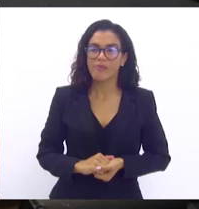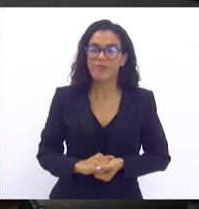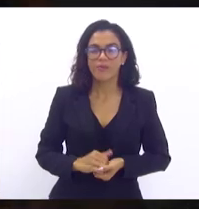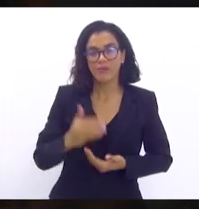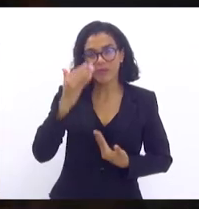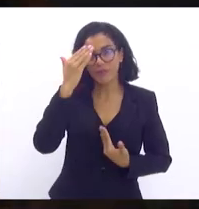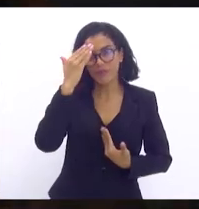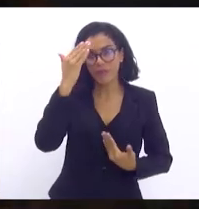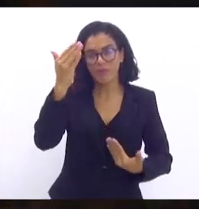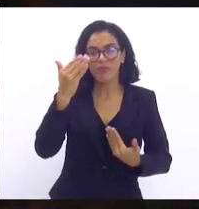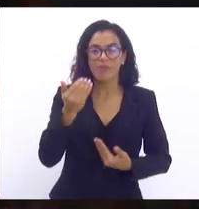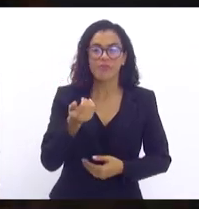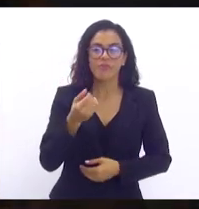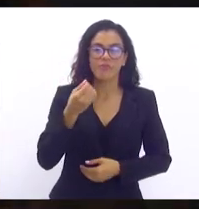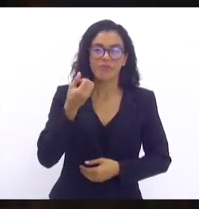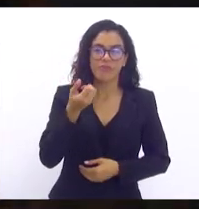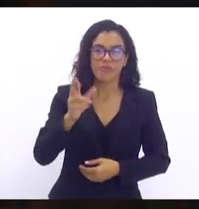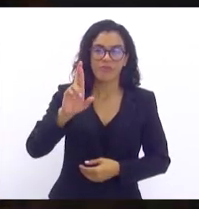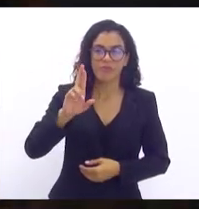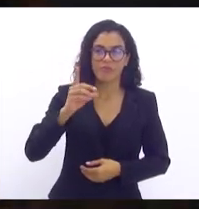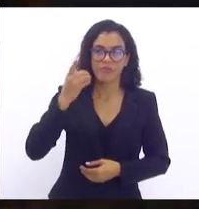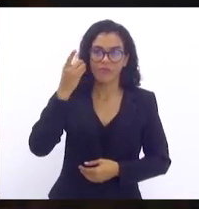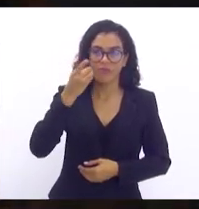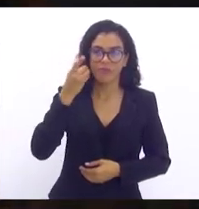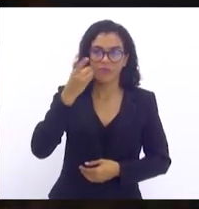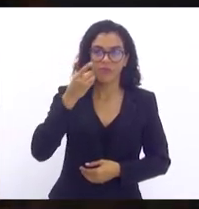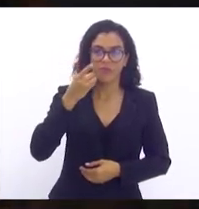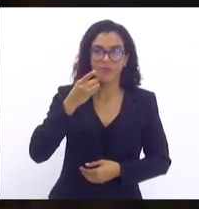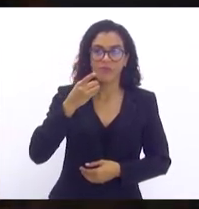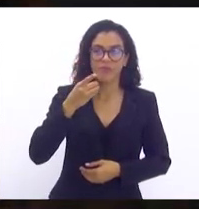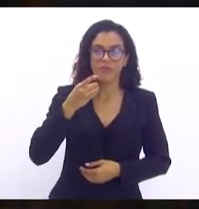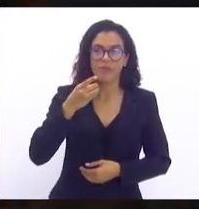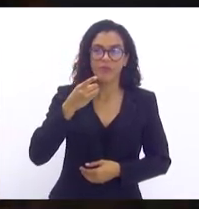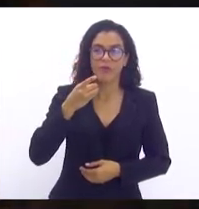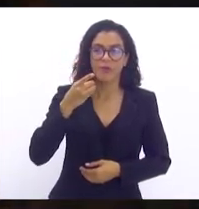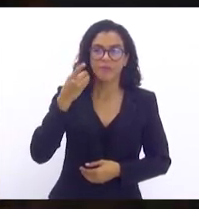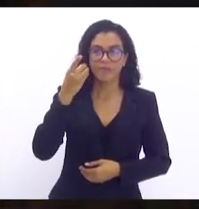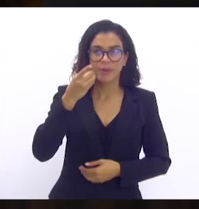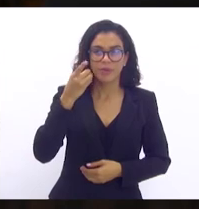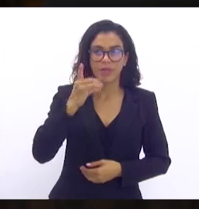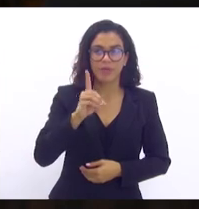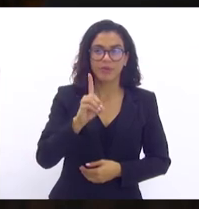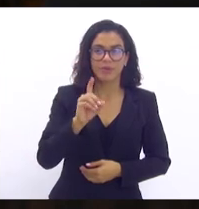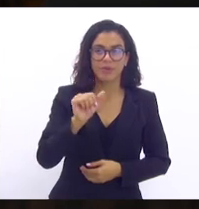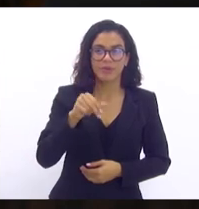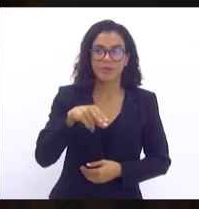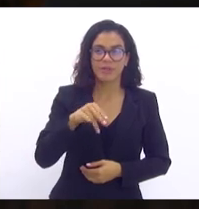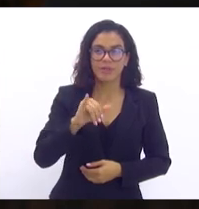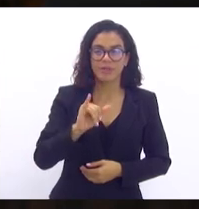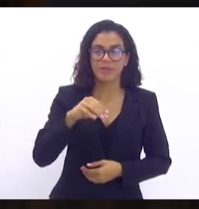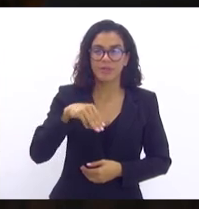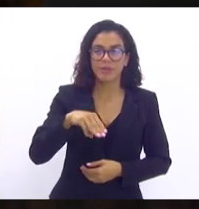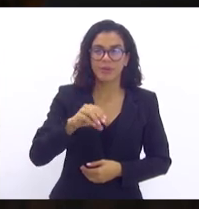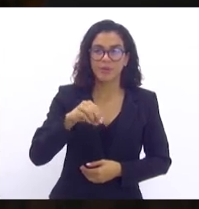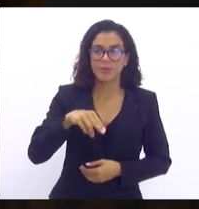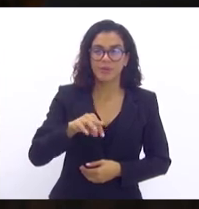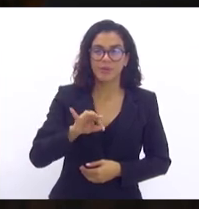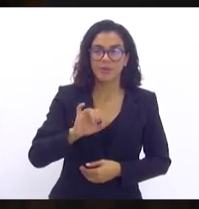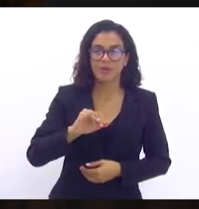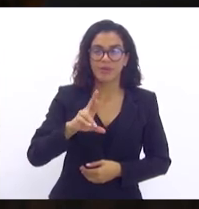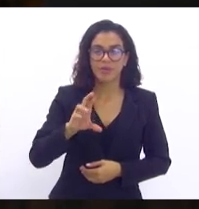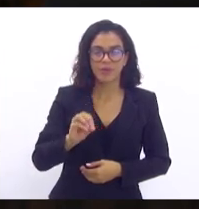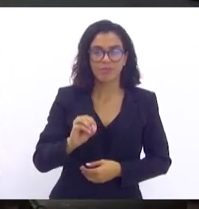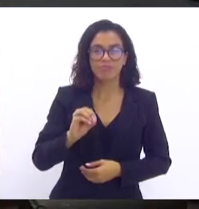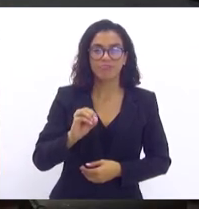Muito obrigado, senhor deputado. Próxima oradora inscrita é a nobre deputada Dani Monteiro. Vossa Excelência conta com 10 minutos de